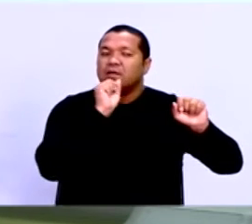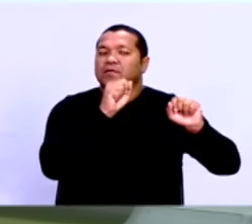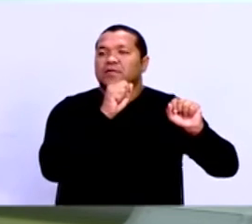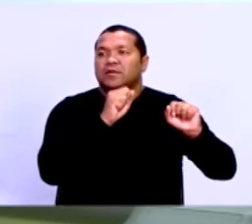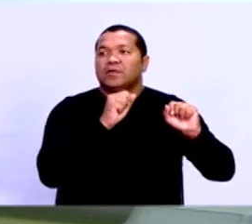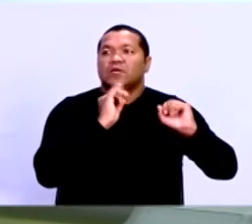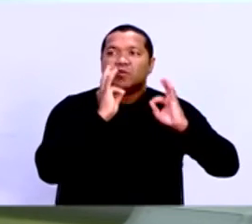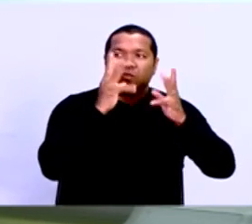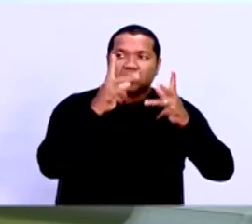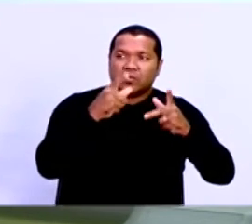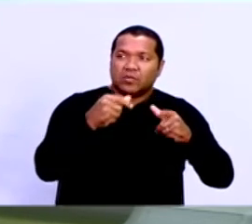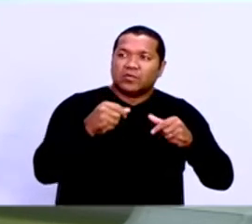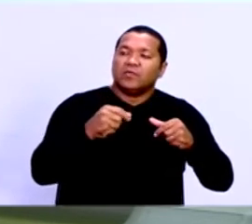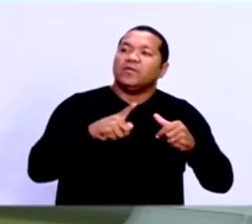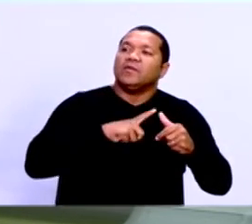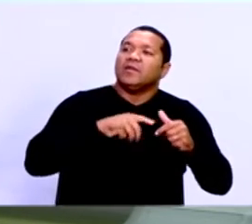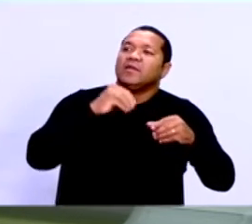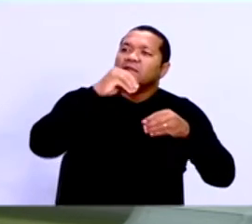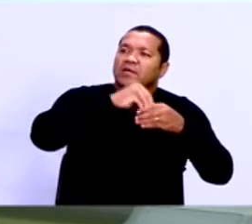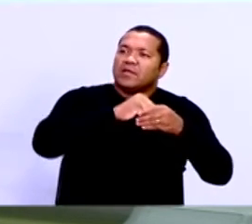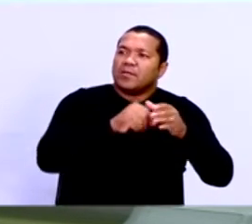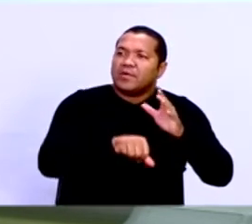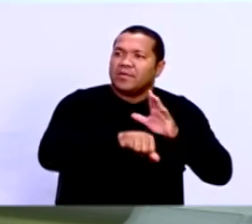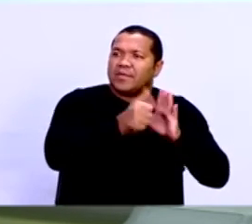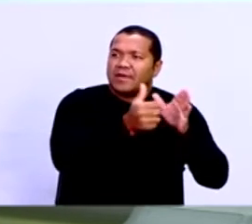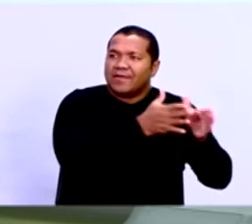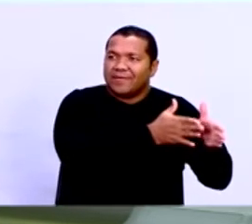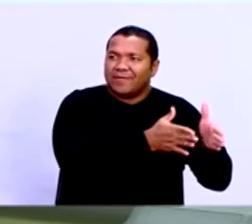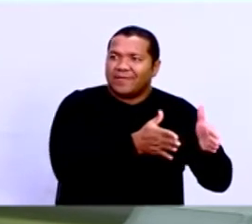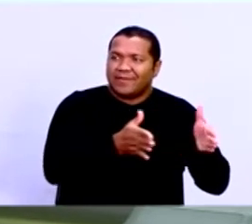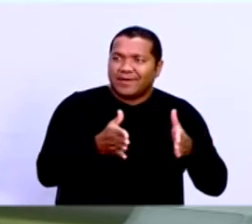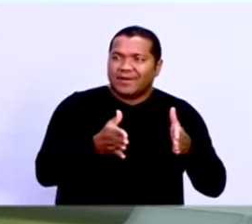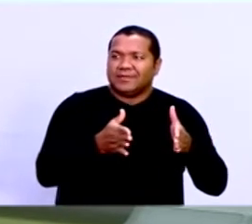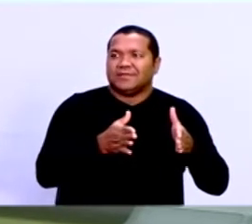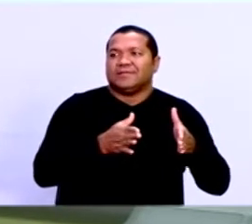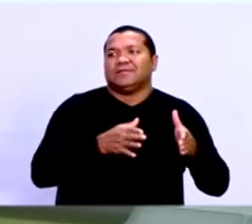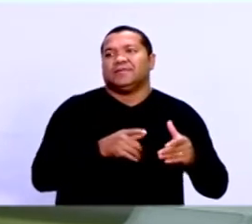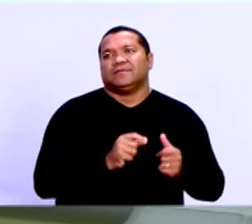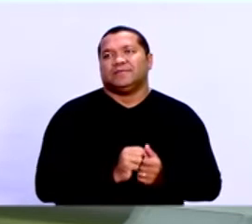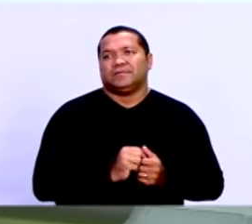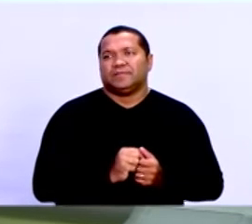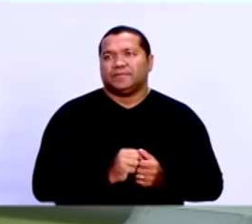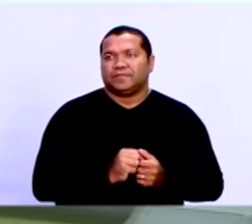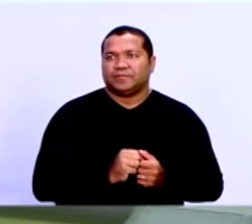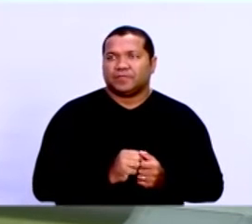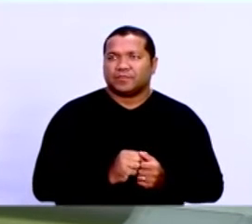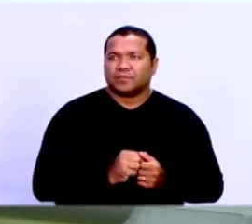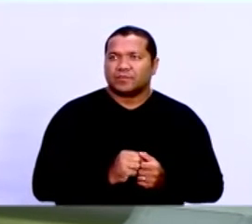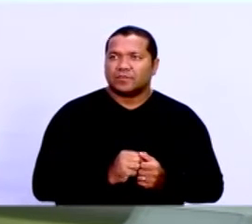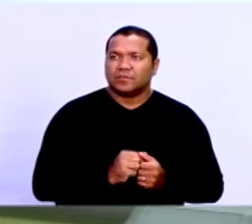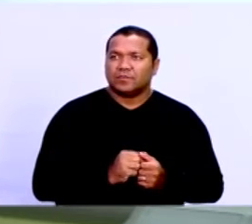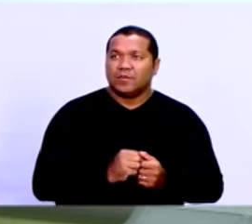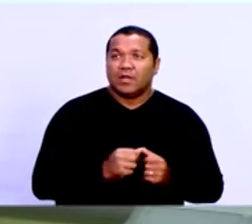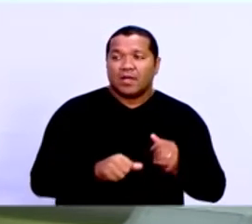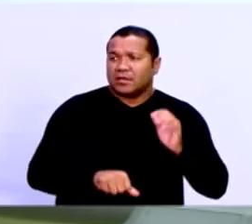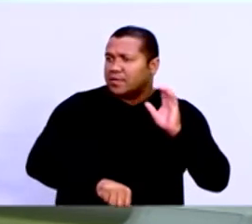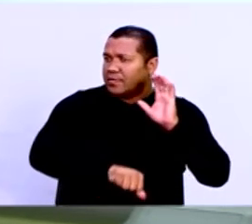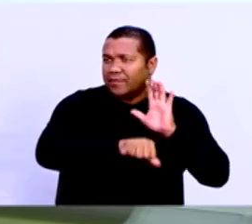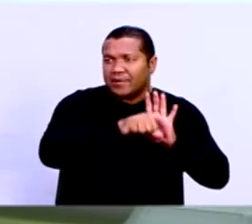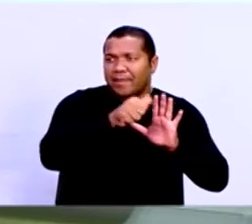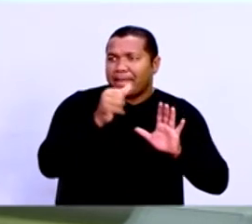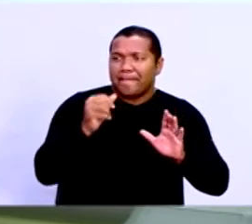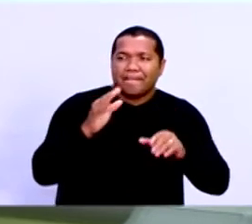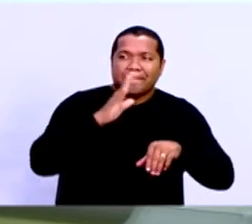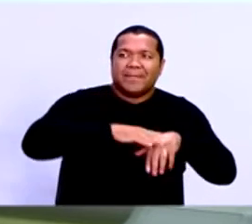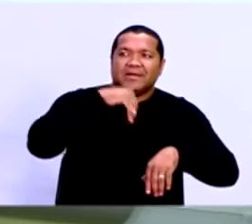faz parte da nossa primeira fase do ciclo de desenvolvimento que é o levantamento e uma das fases mais importantes